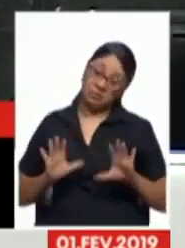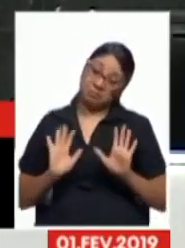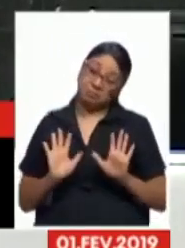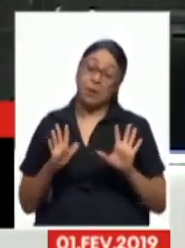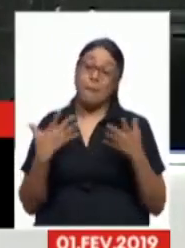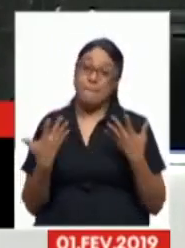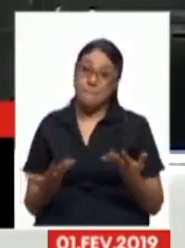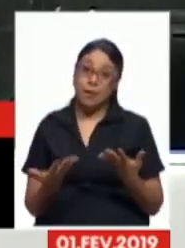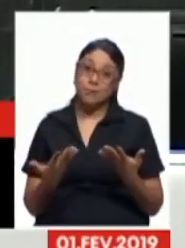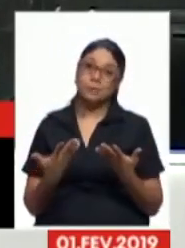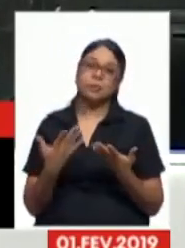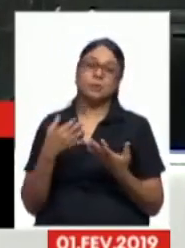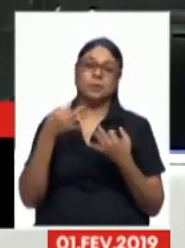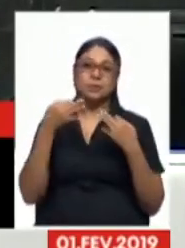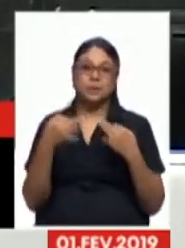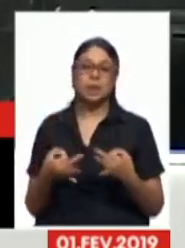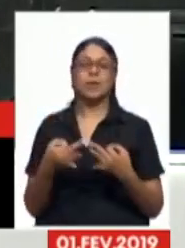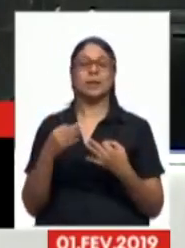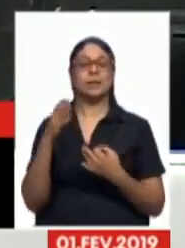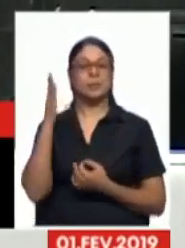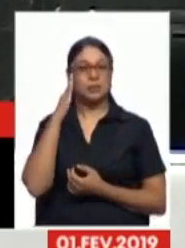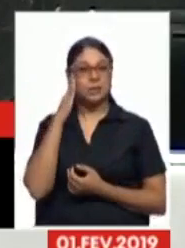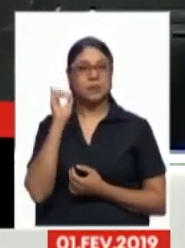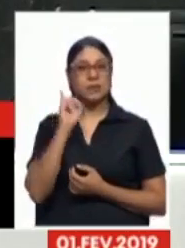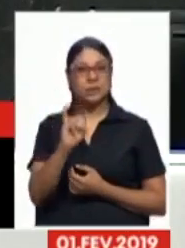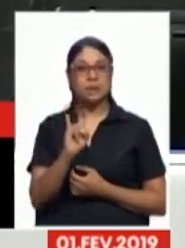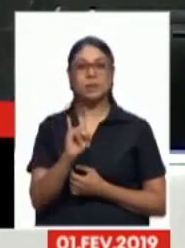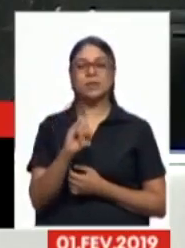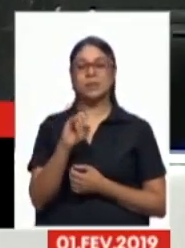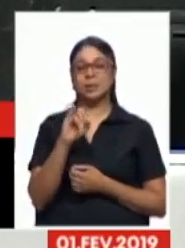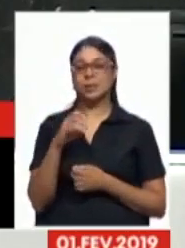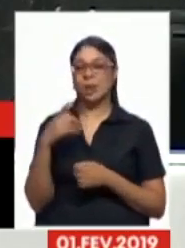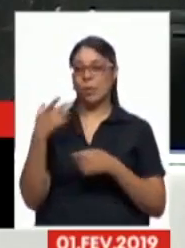solução adequada fora do crivo do Parlamento.